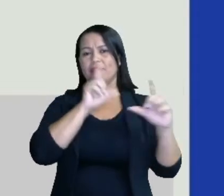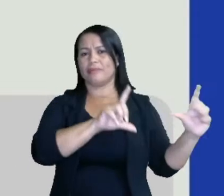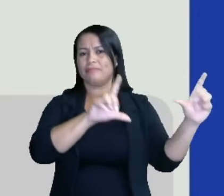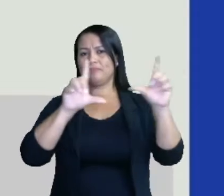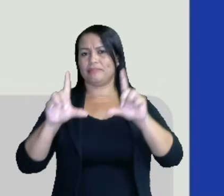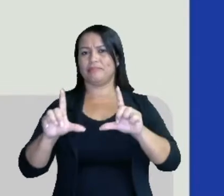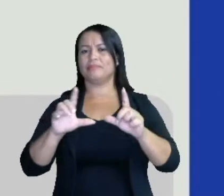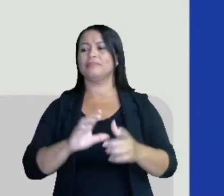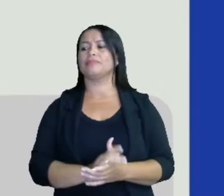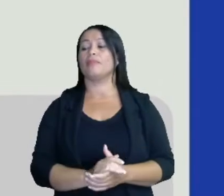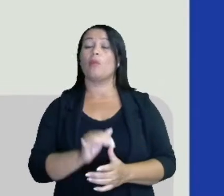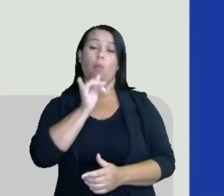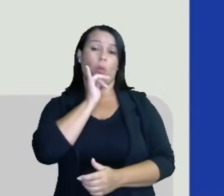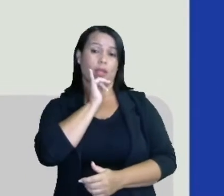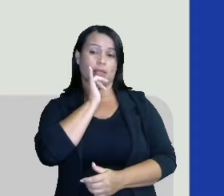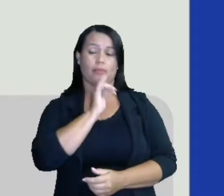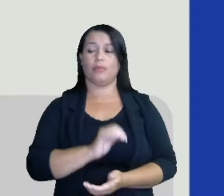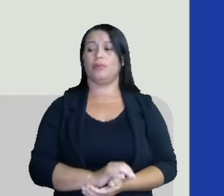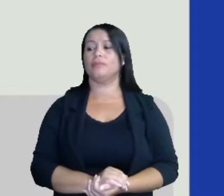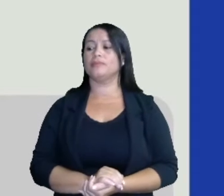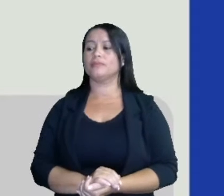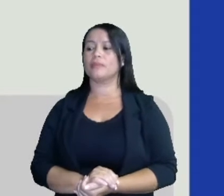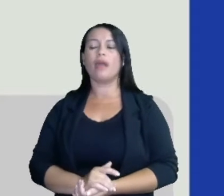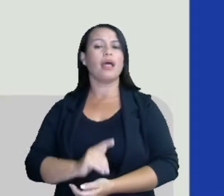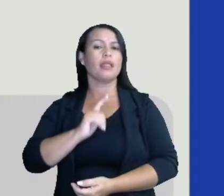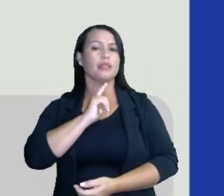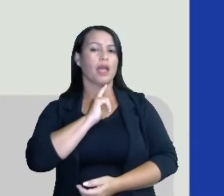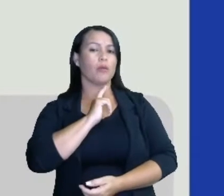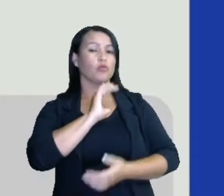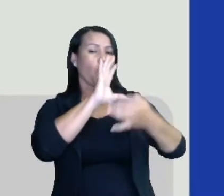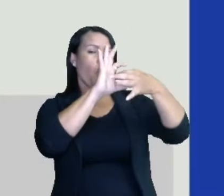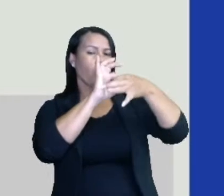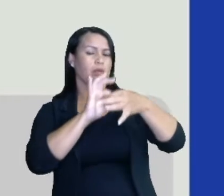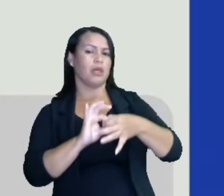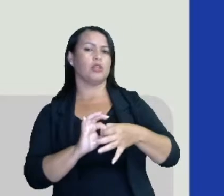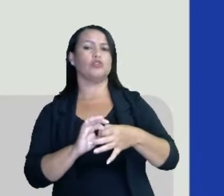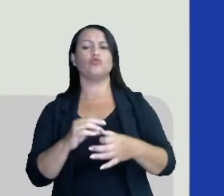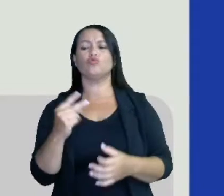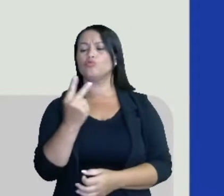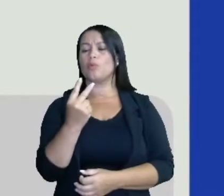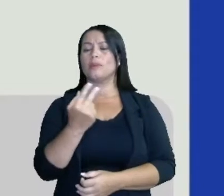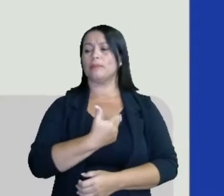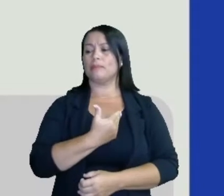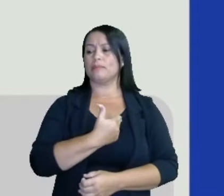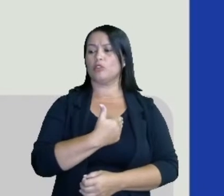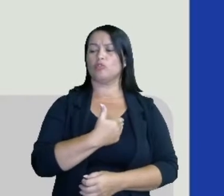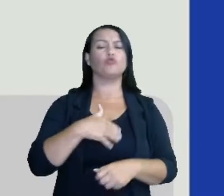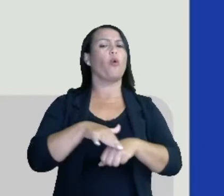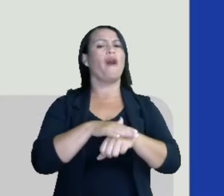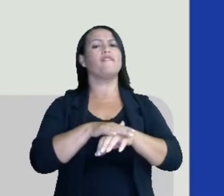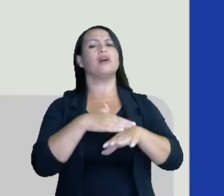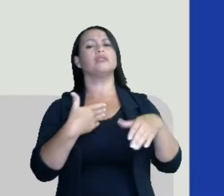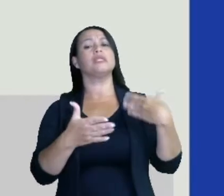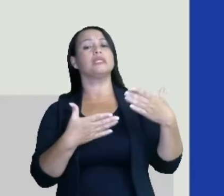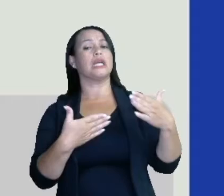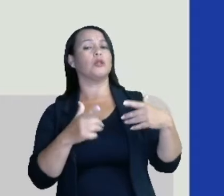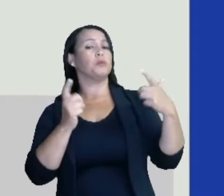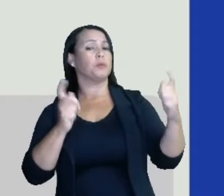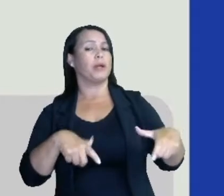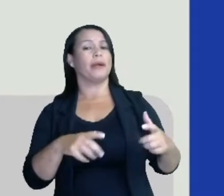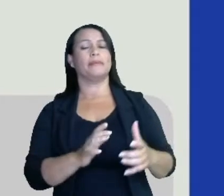slide. Por exemplo, temos aí um contexto aí. Dois amigos conversando aí no